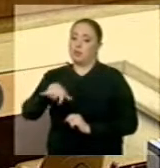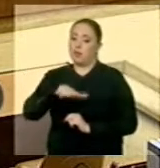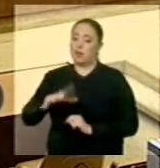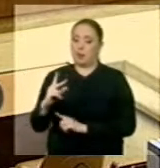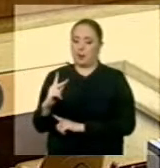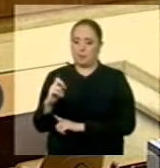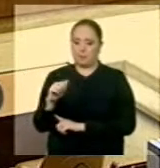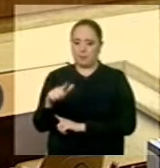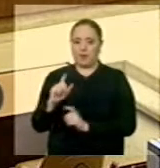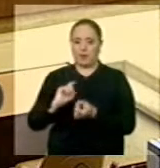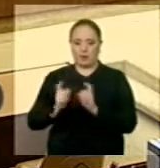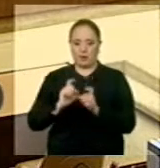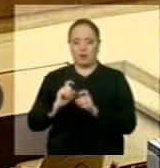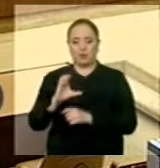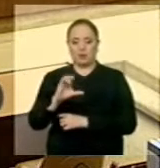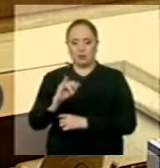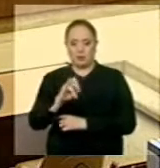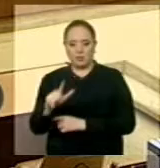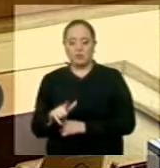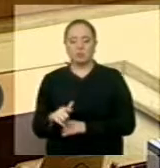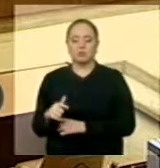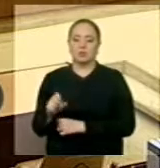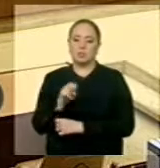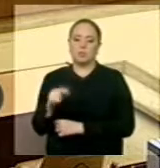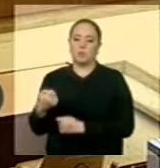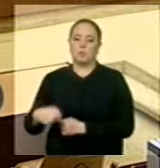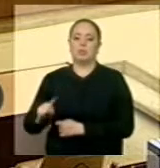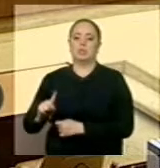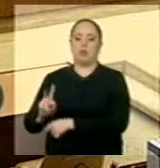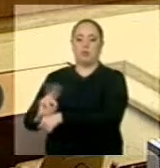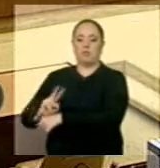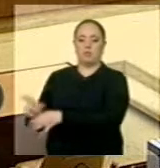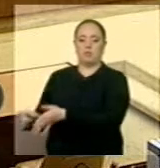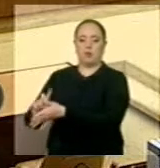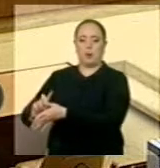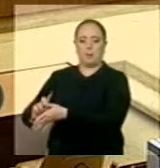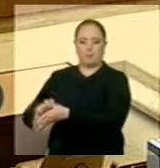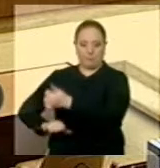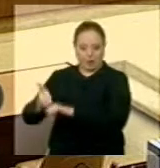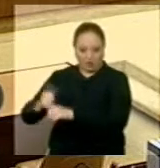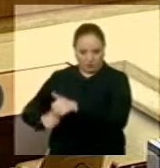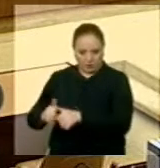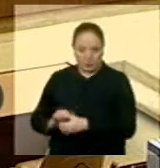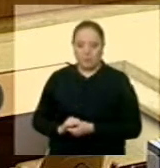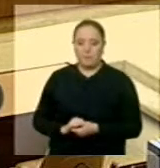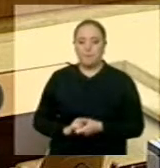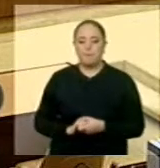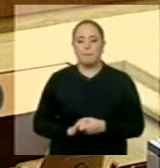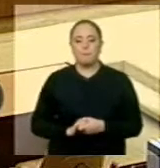e civil, dispensando a vistoria prévia, mas que dessemos